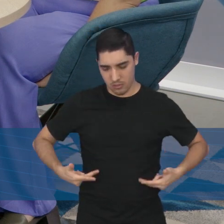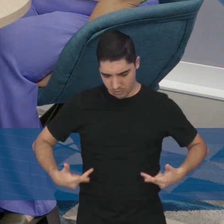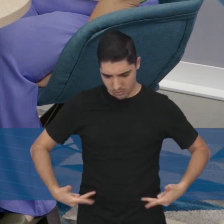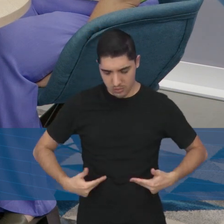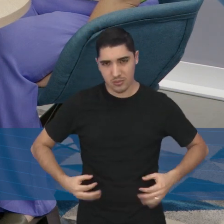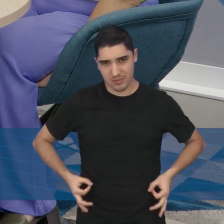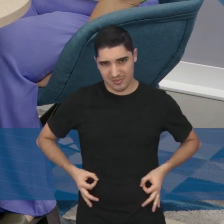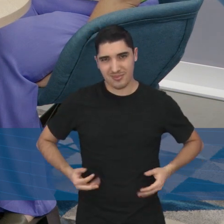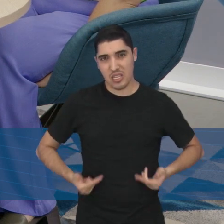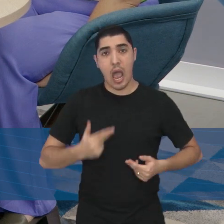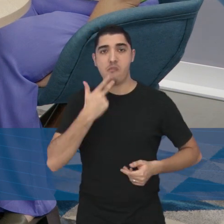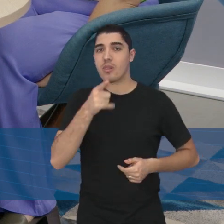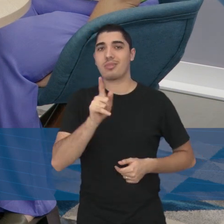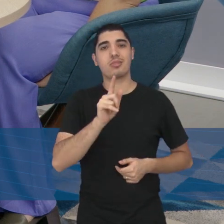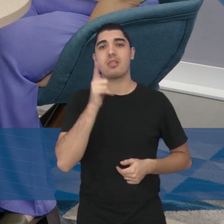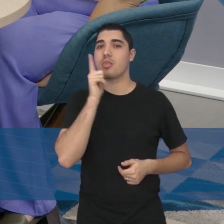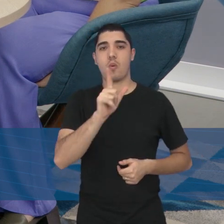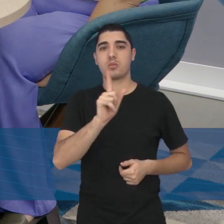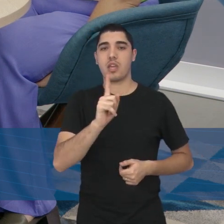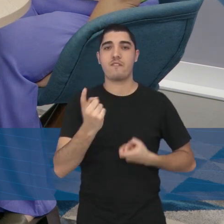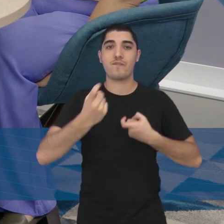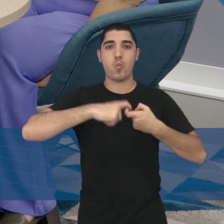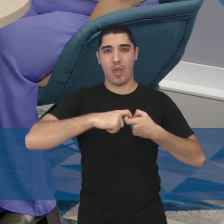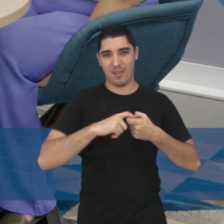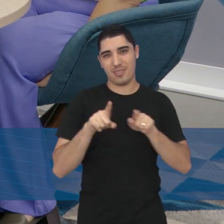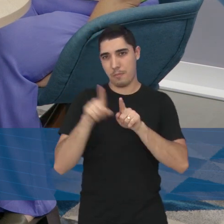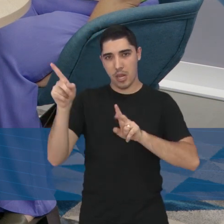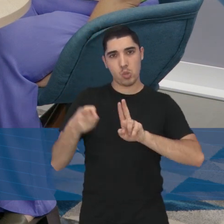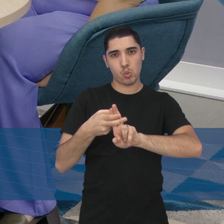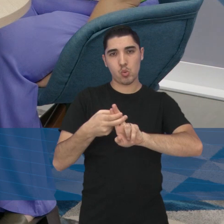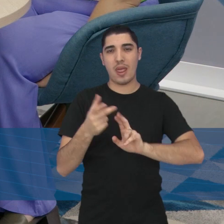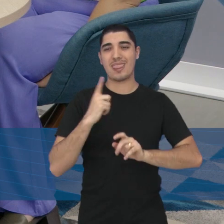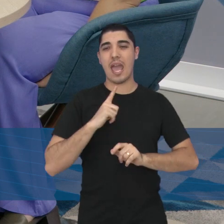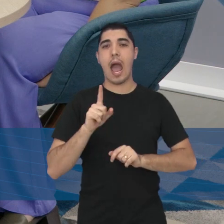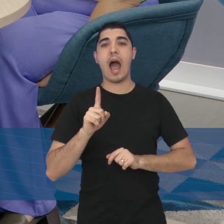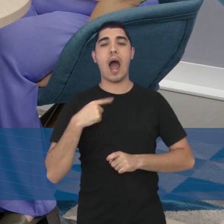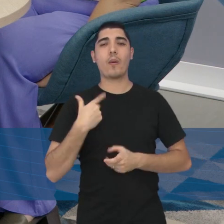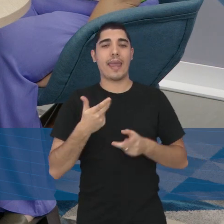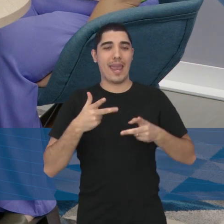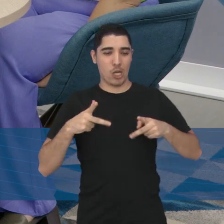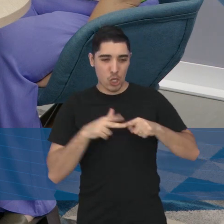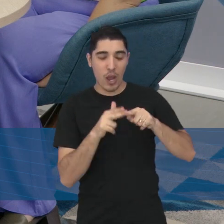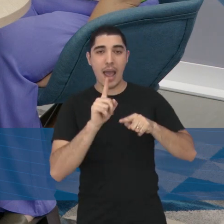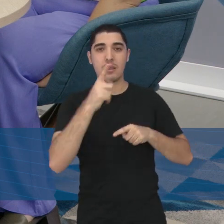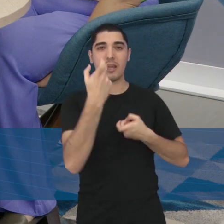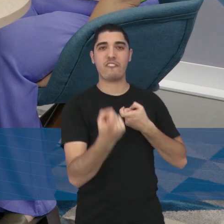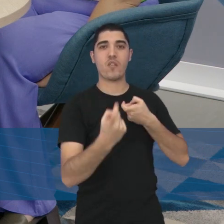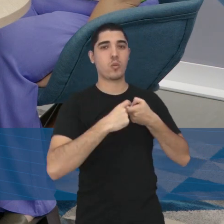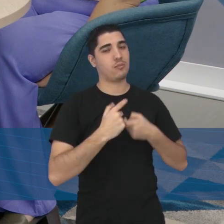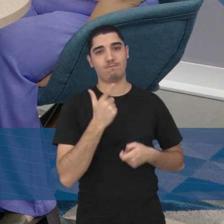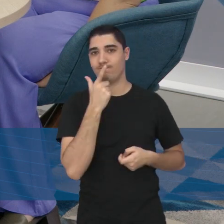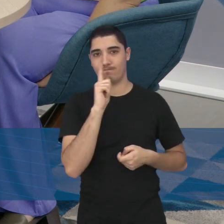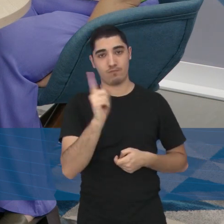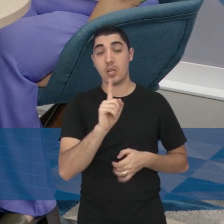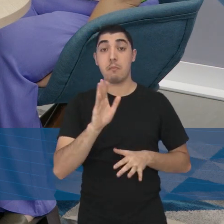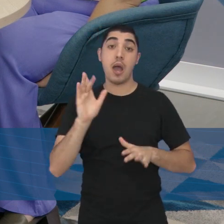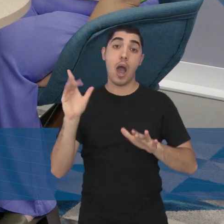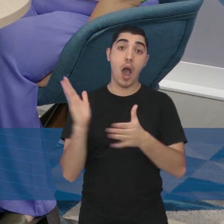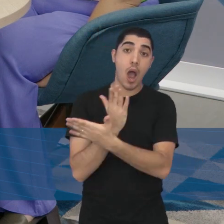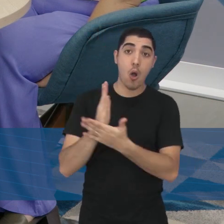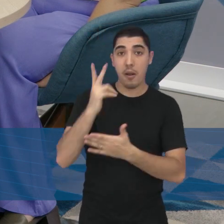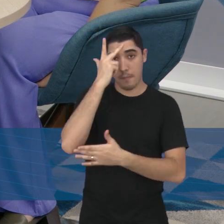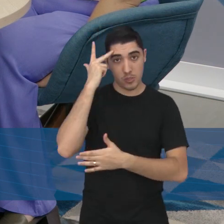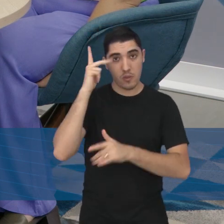são tidas como irreversíveis e não há essa reversão no SUS também, mas tem gente que faz, né, em